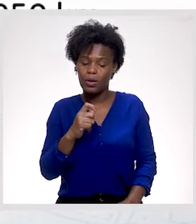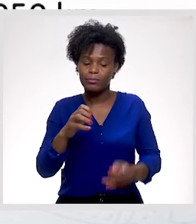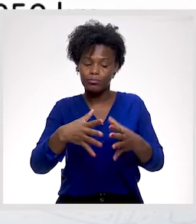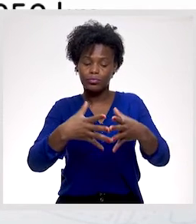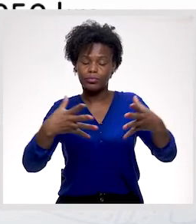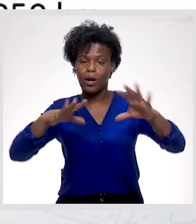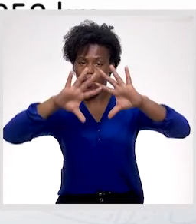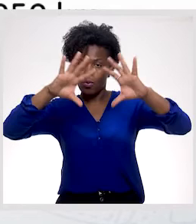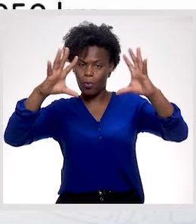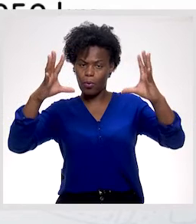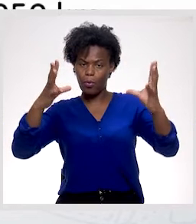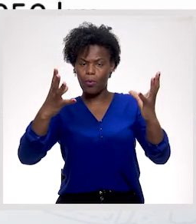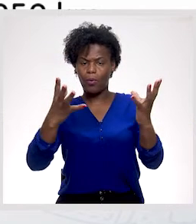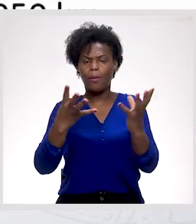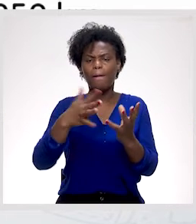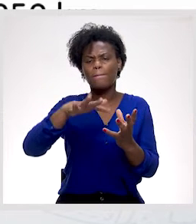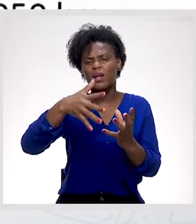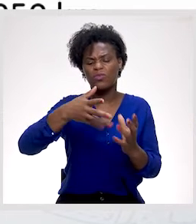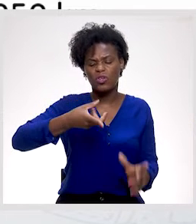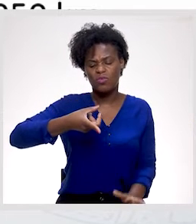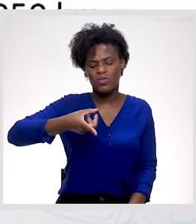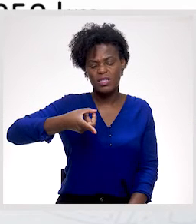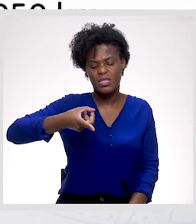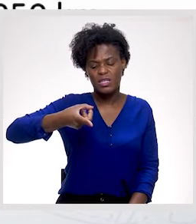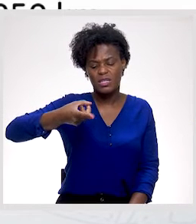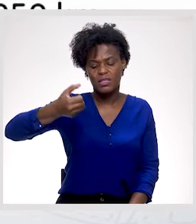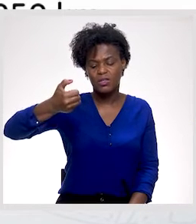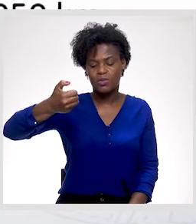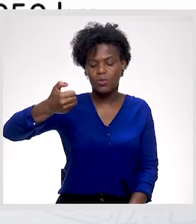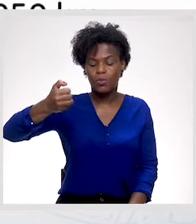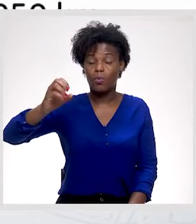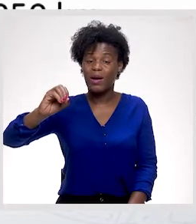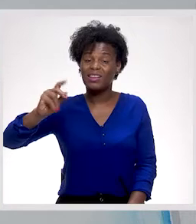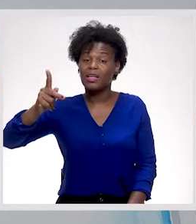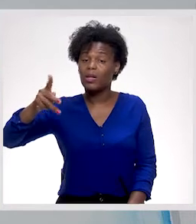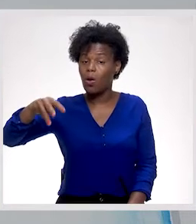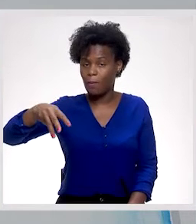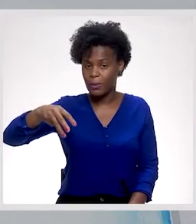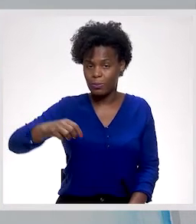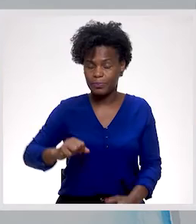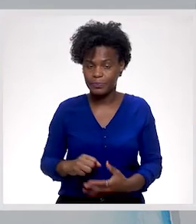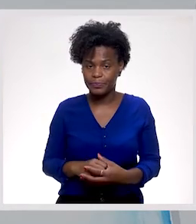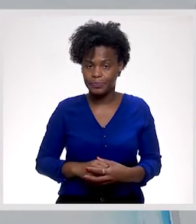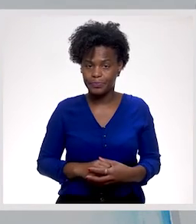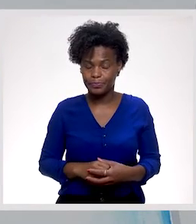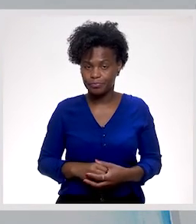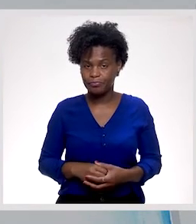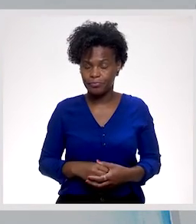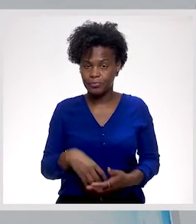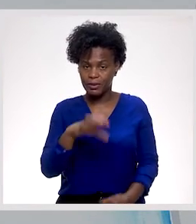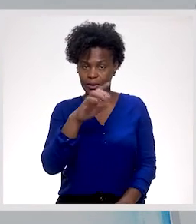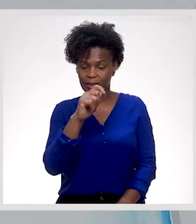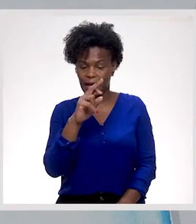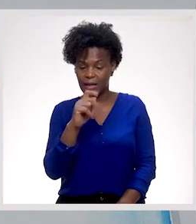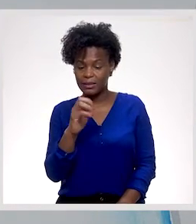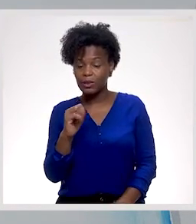de aproximadamente 950 quilômetros. Ceres. Depois do Ceres,